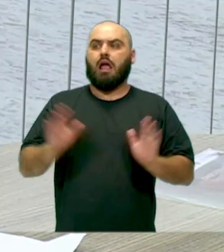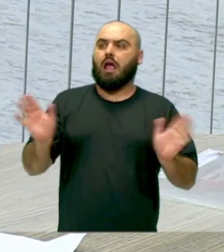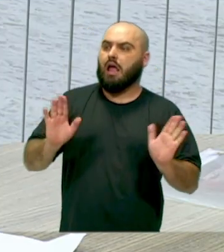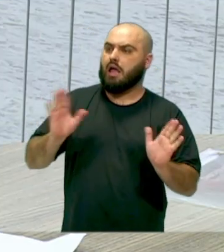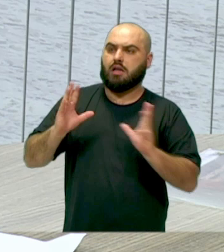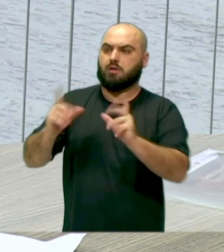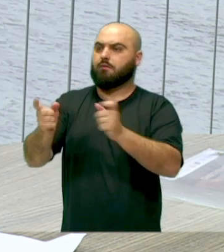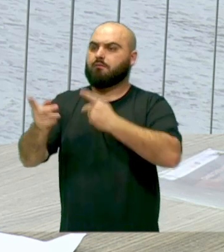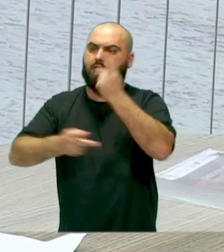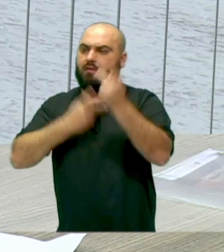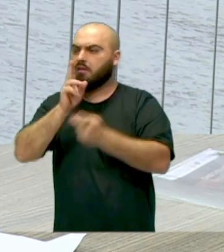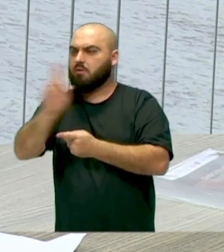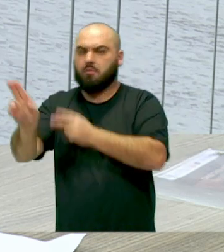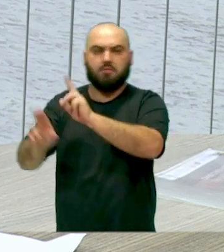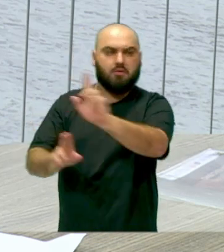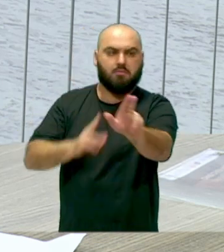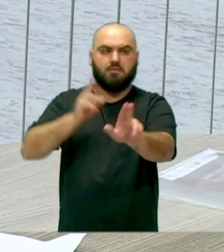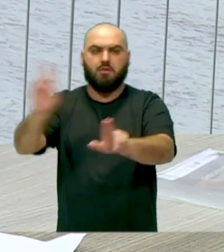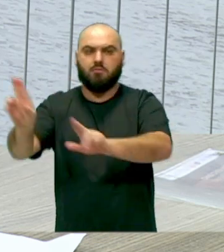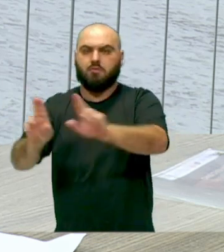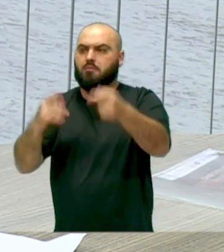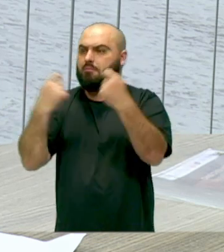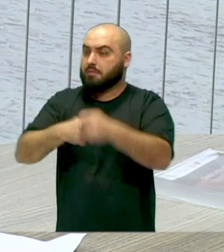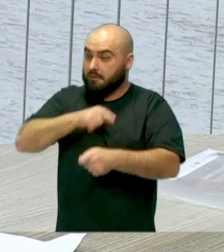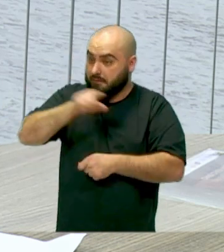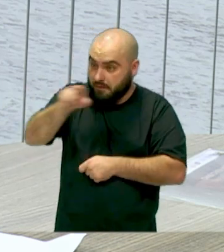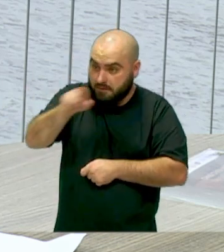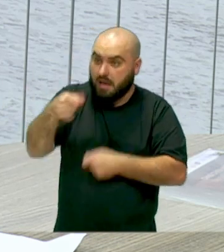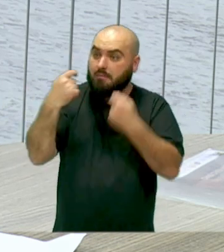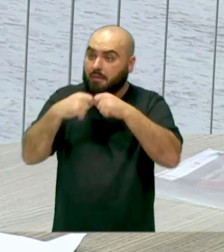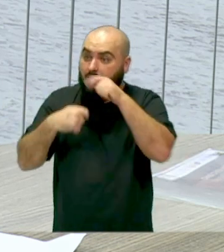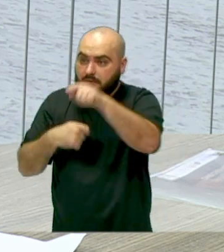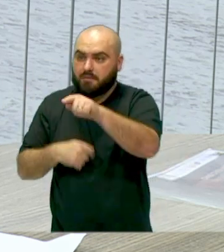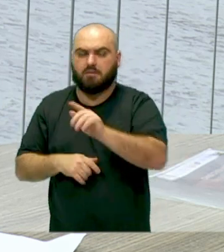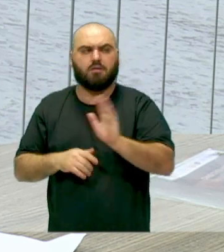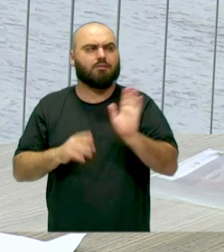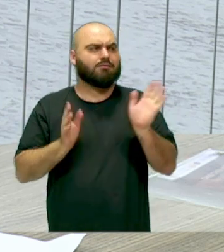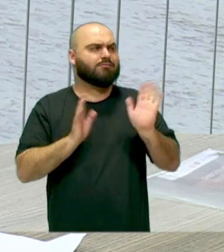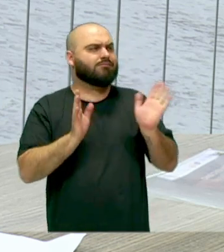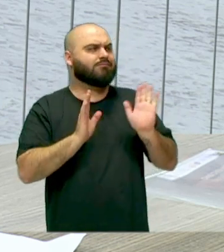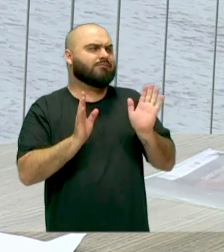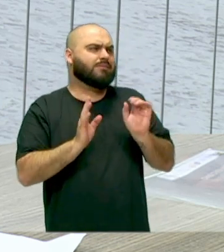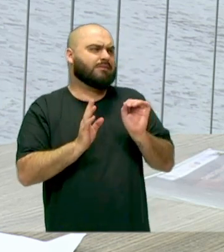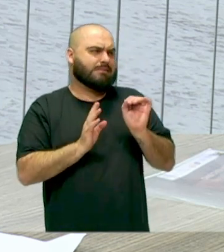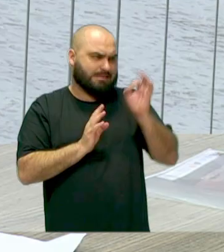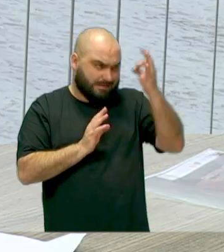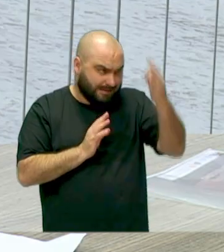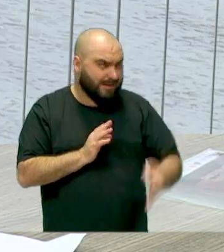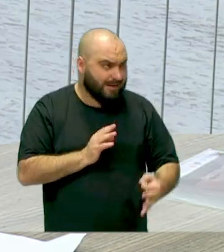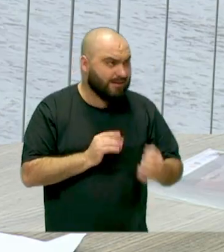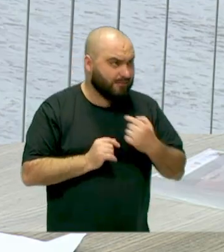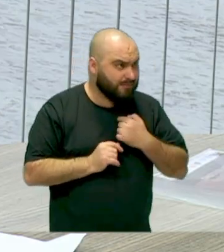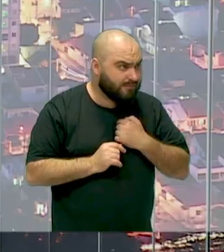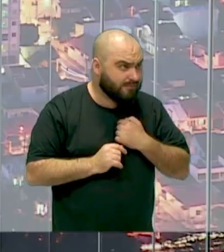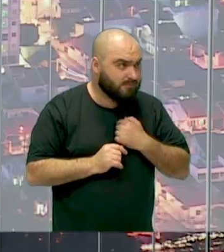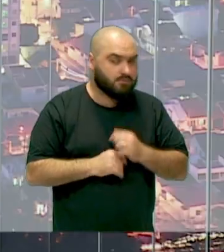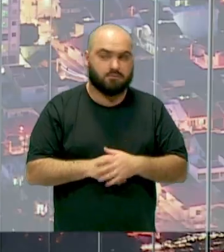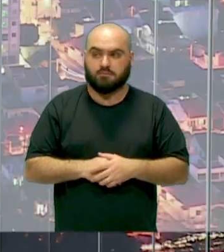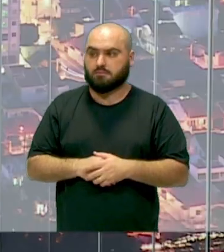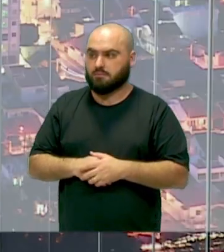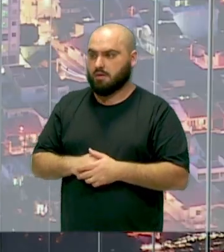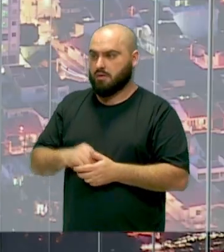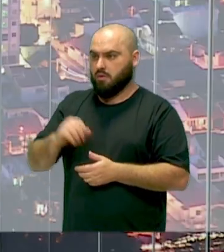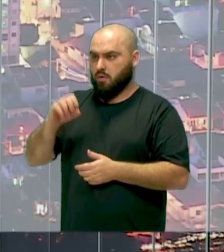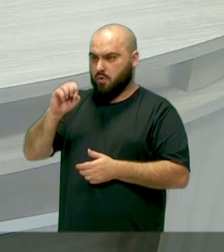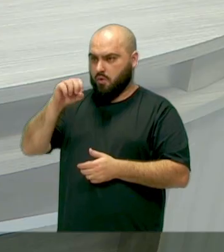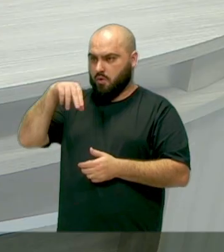mundo fala na senhora, porque tem que ser a senhora, porque... Falei, Ana, tenha certeza. A senhora recebeu o Ana de